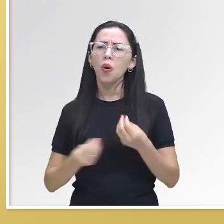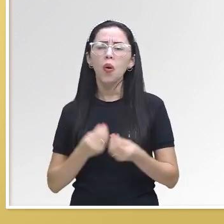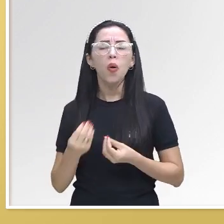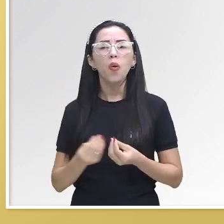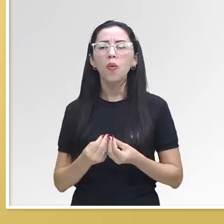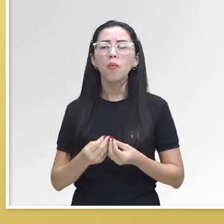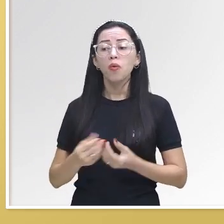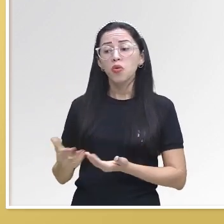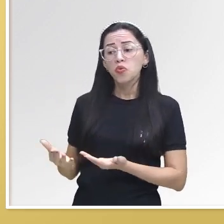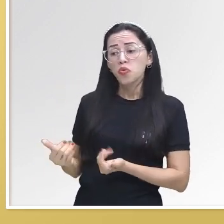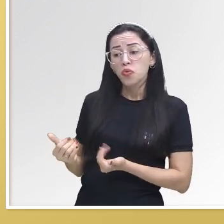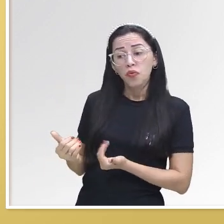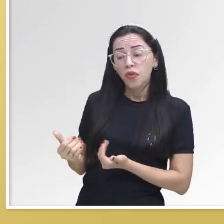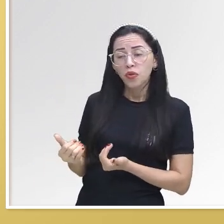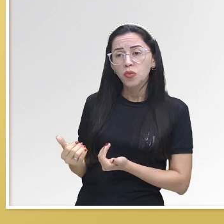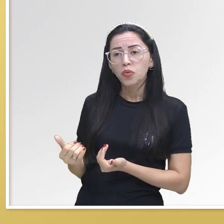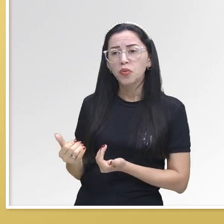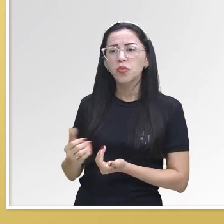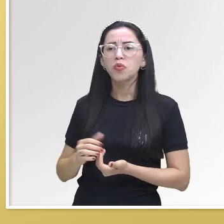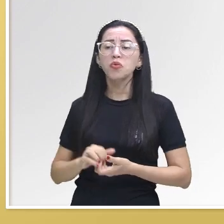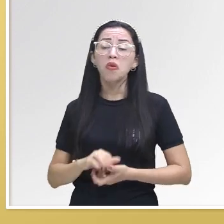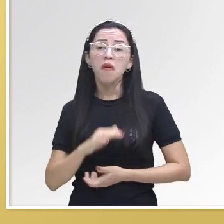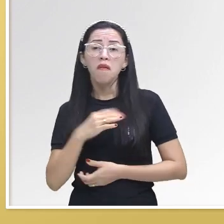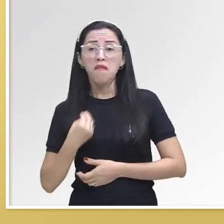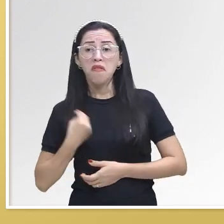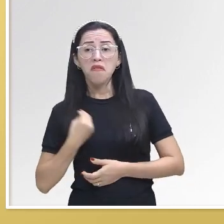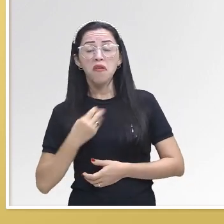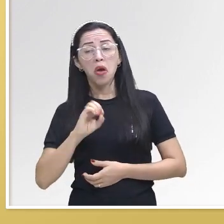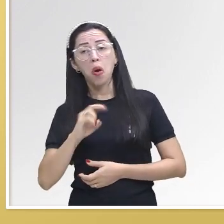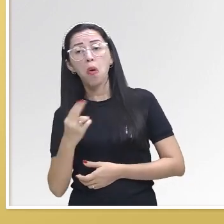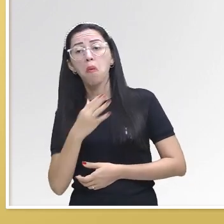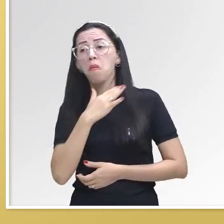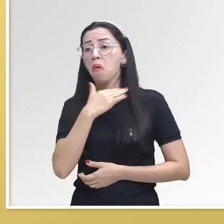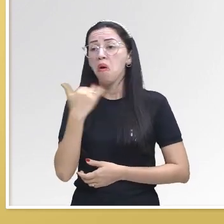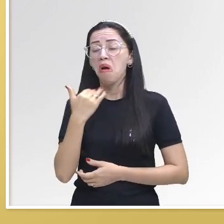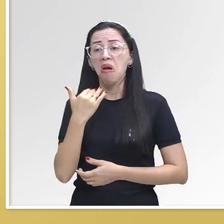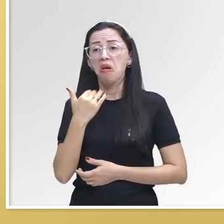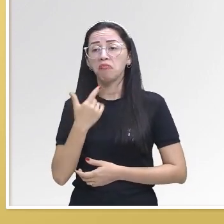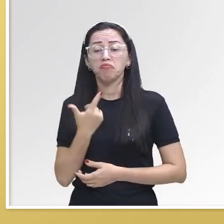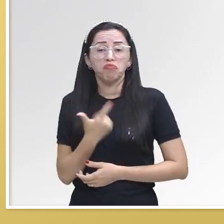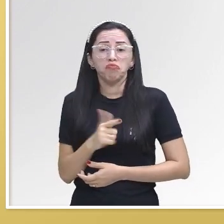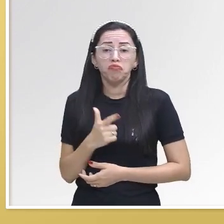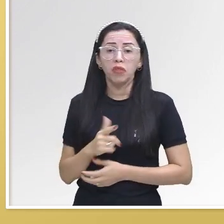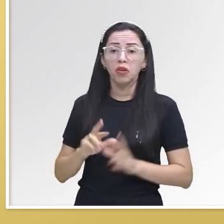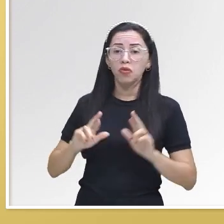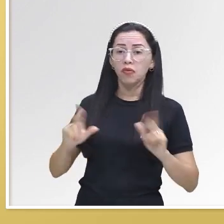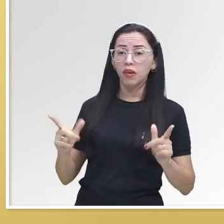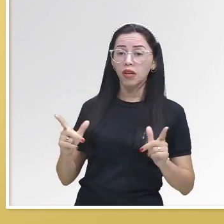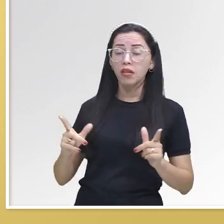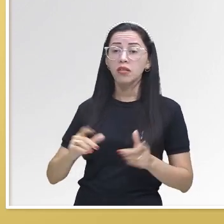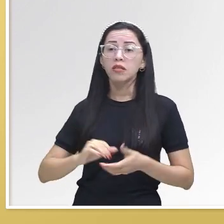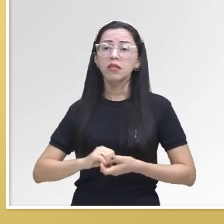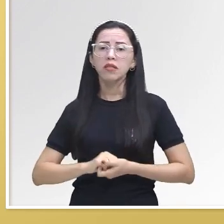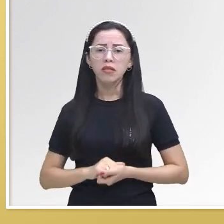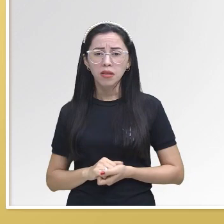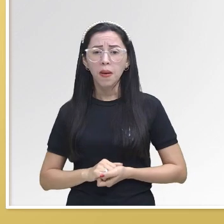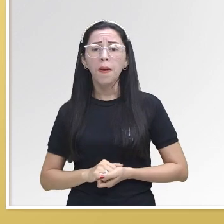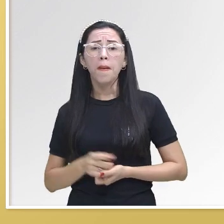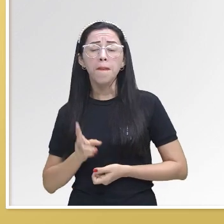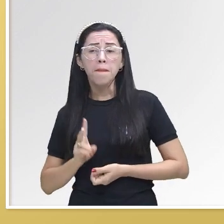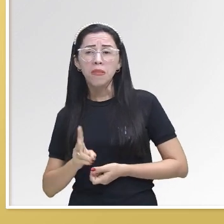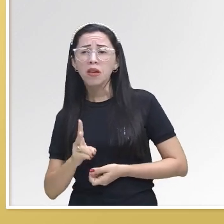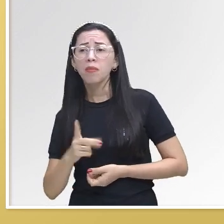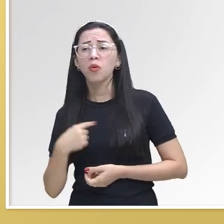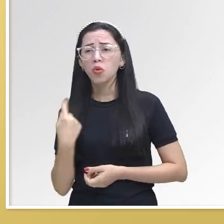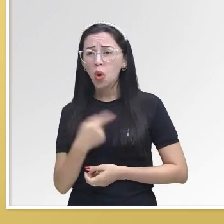nada a perder. Vivendo ou morrendo, para eles não há diferença. Se a gente procurar, mesmo capacitados, com